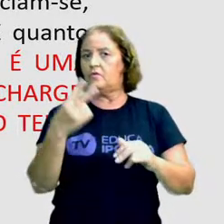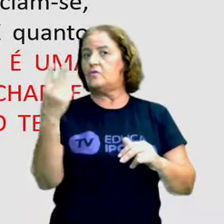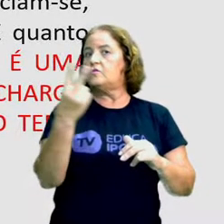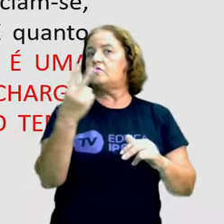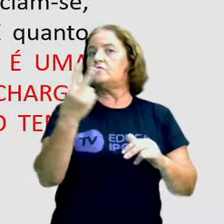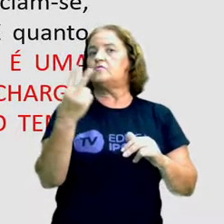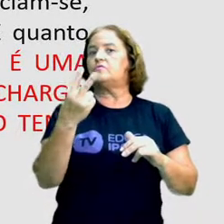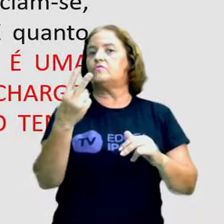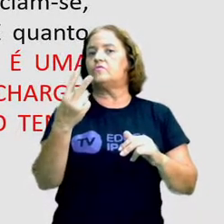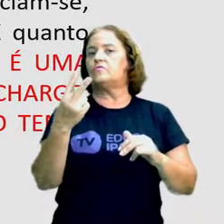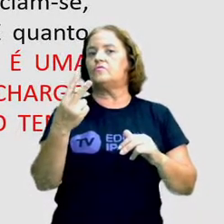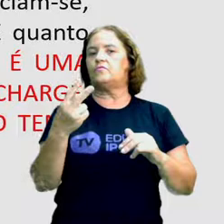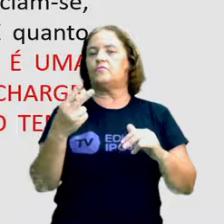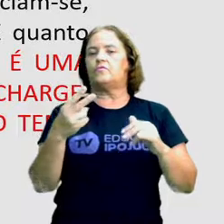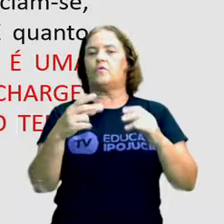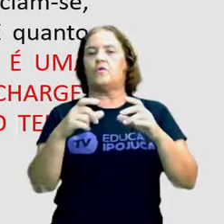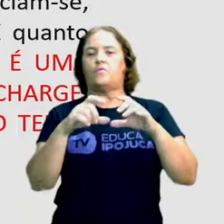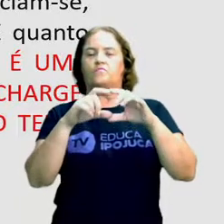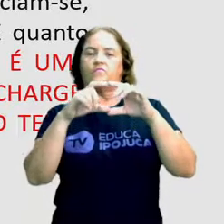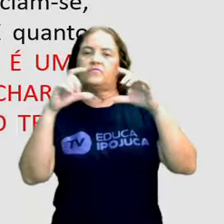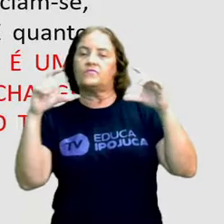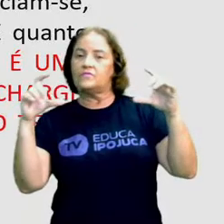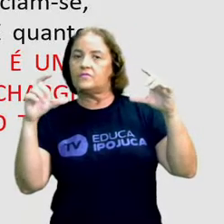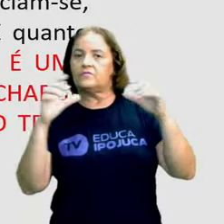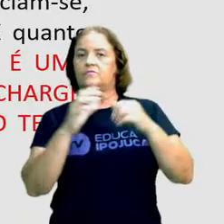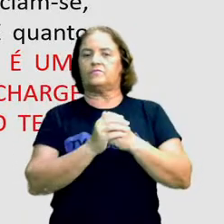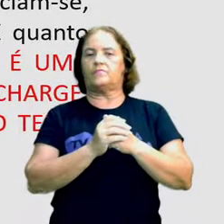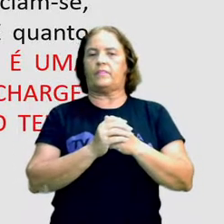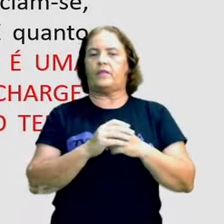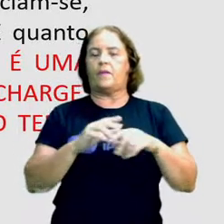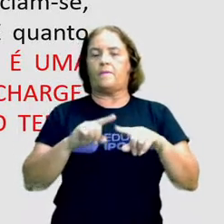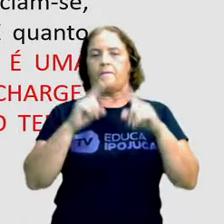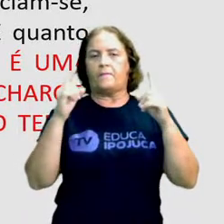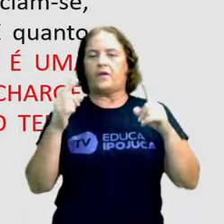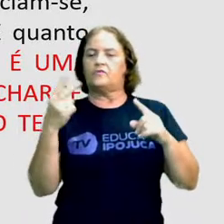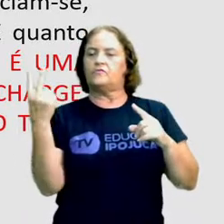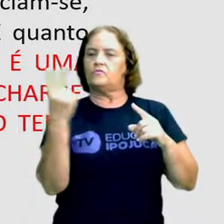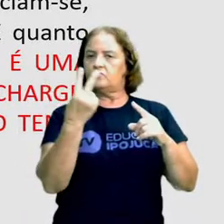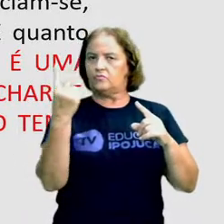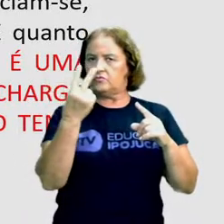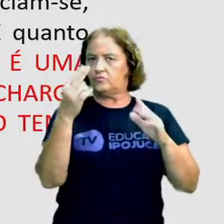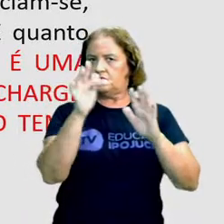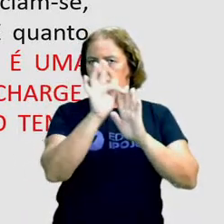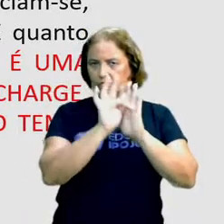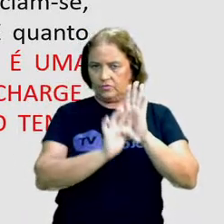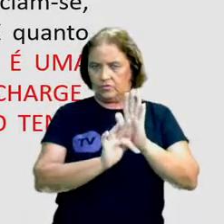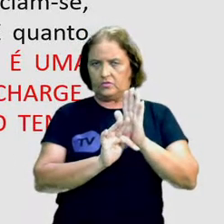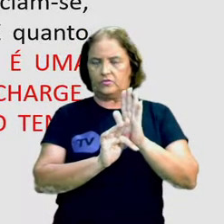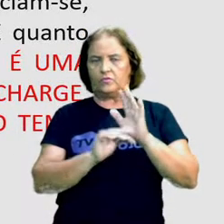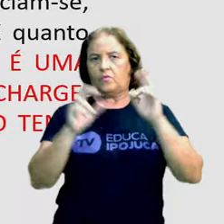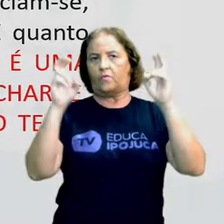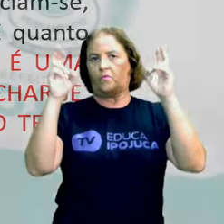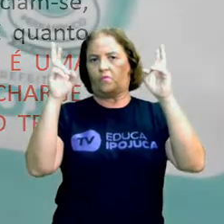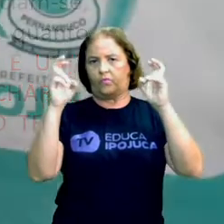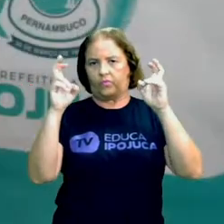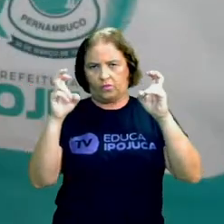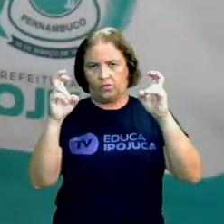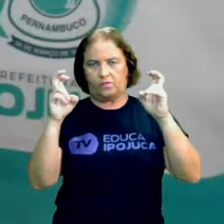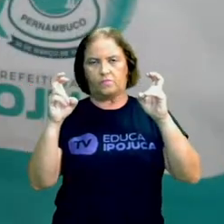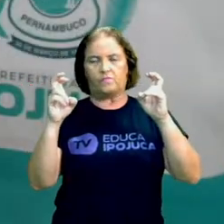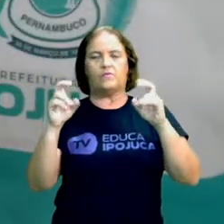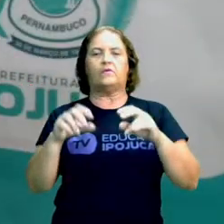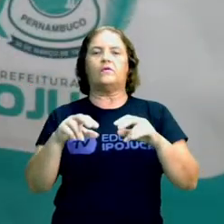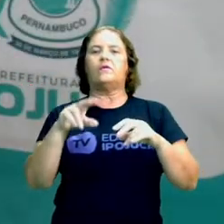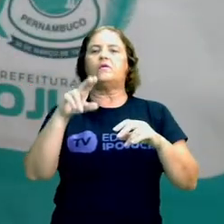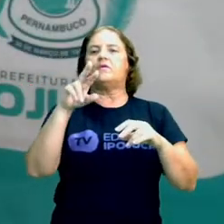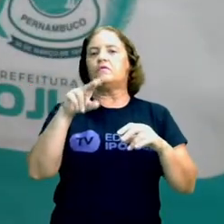tema, ambos, tanto o texto 1 quanto o texto 2, tratam do mesmo tema, ou seja, do mesmo assunto, que